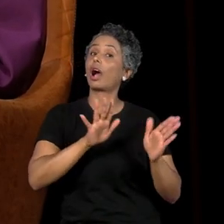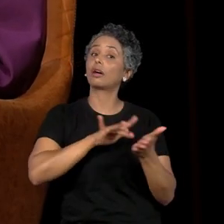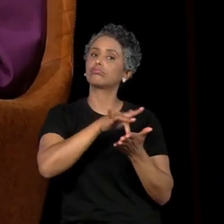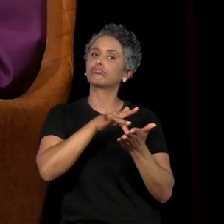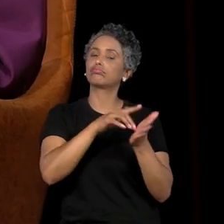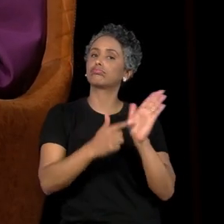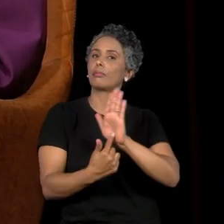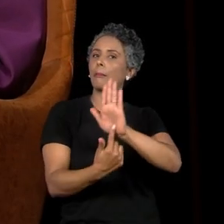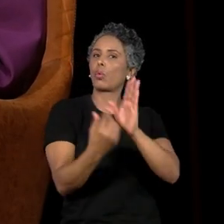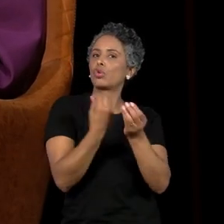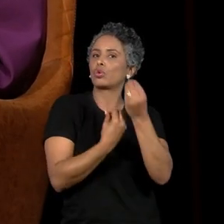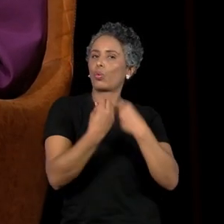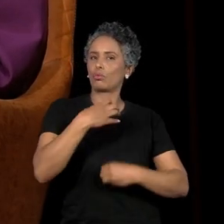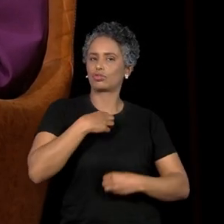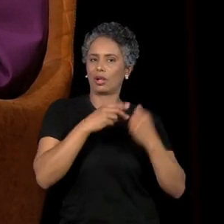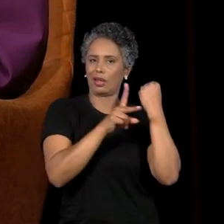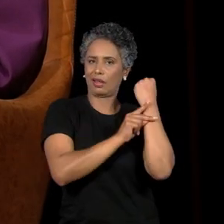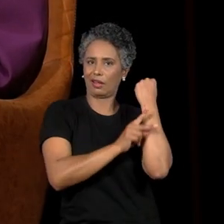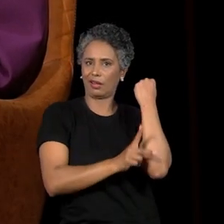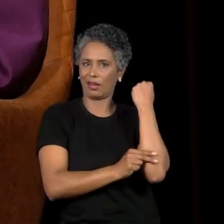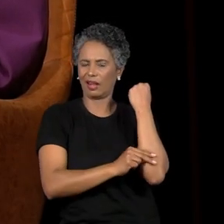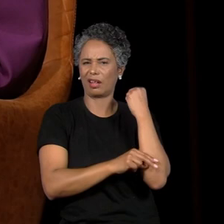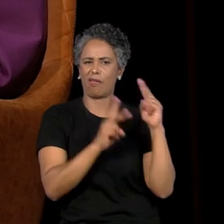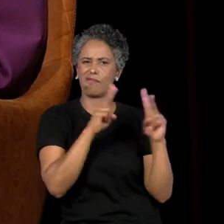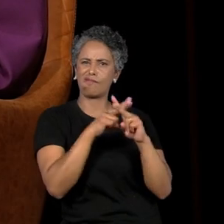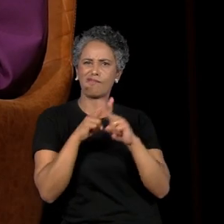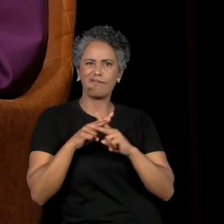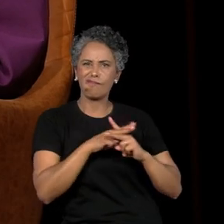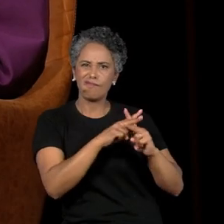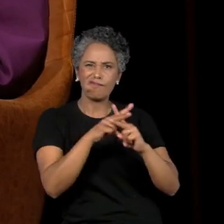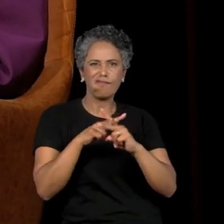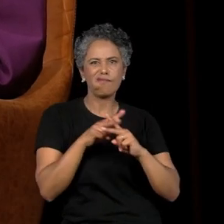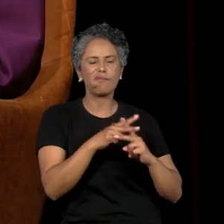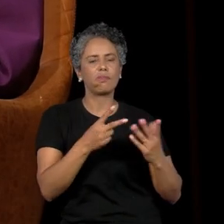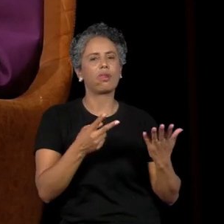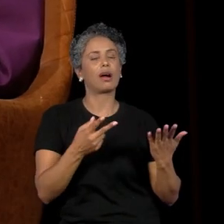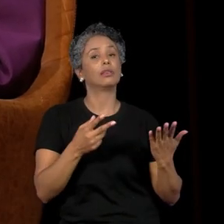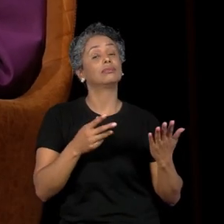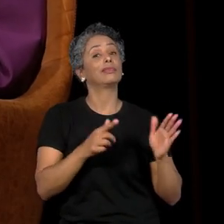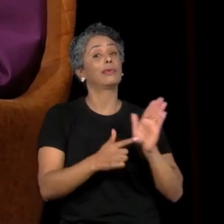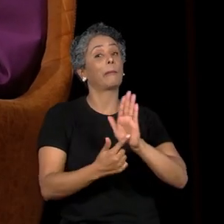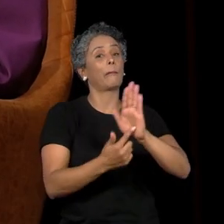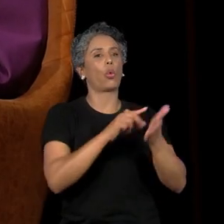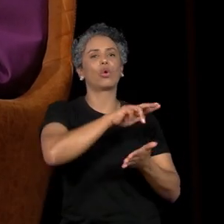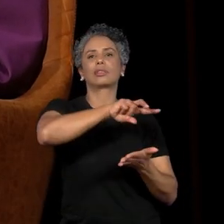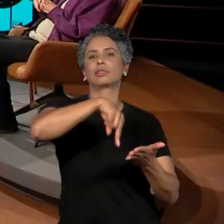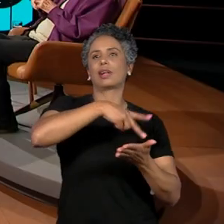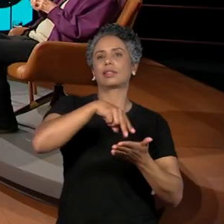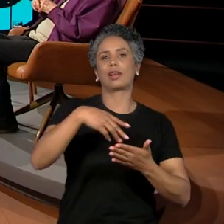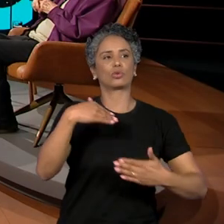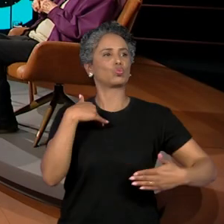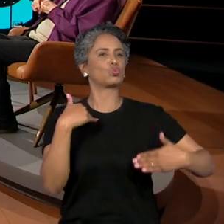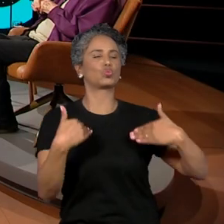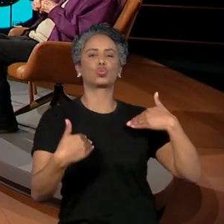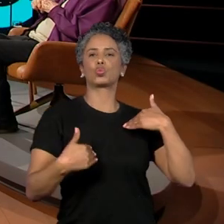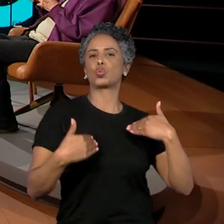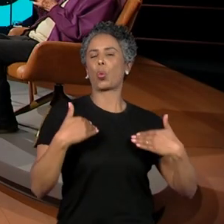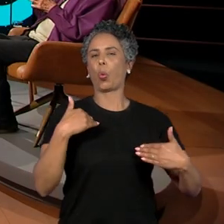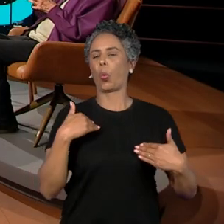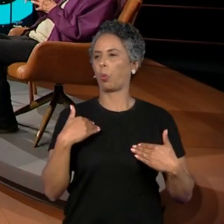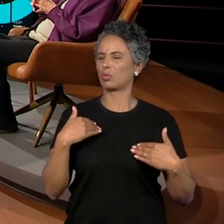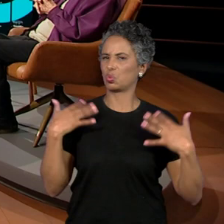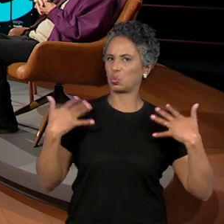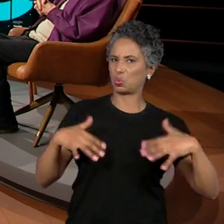fazia o Louva a Deus, tinha uma menina muito talentosa, que depois foi para os Estados Unidos, Sigrid Hermani,